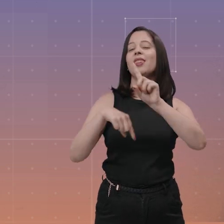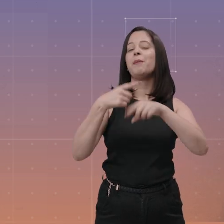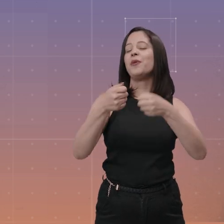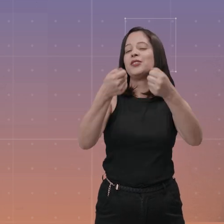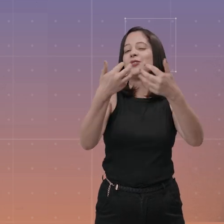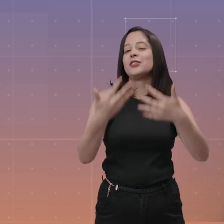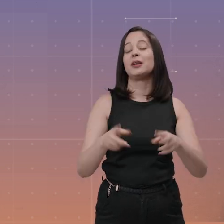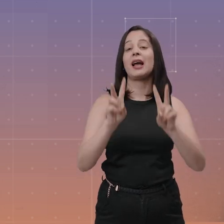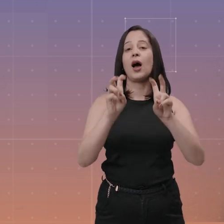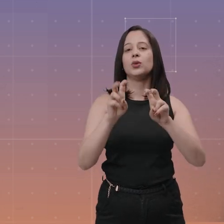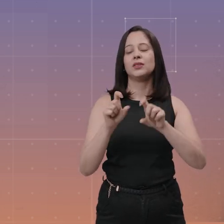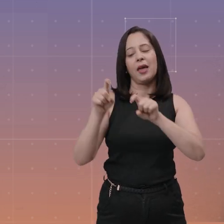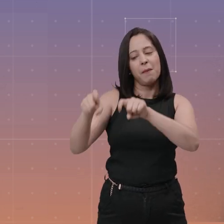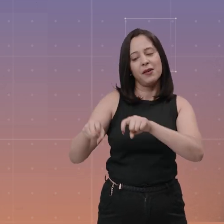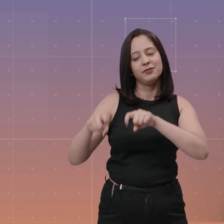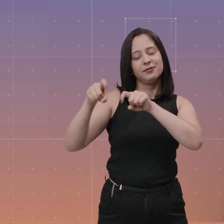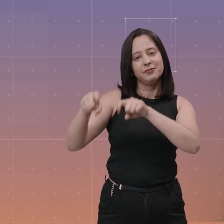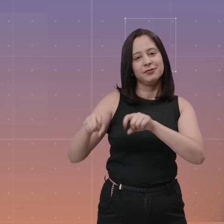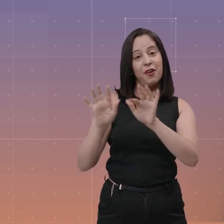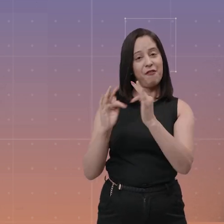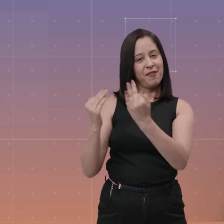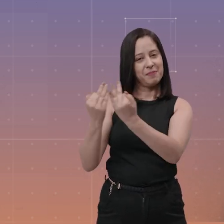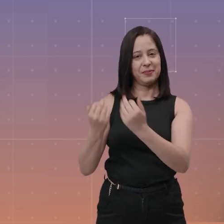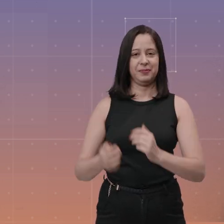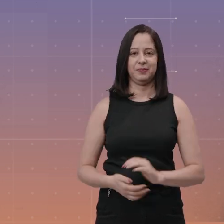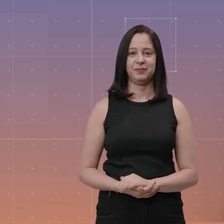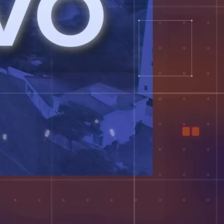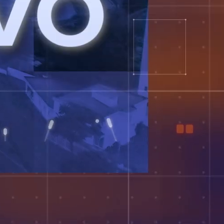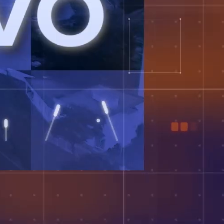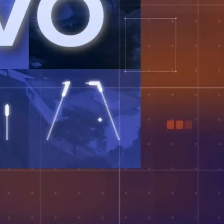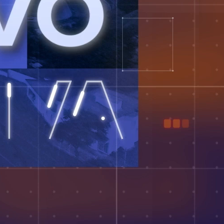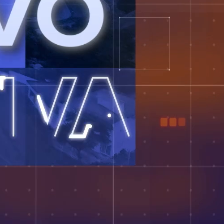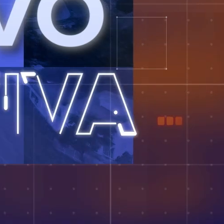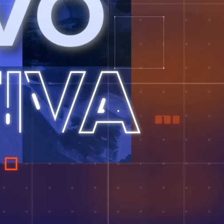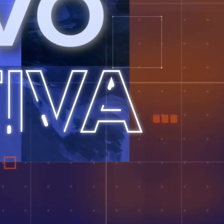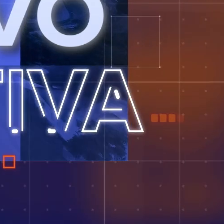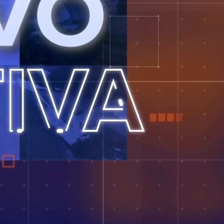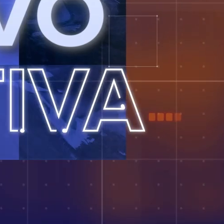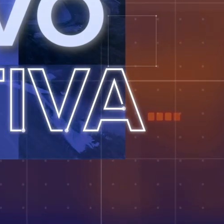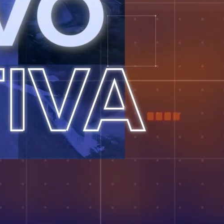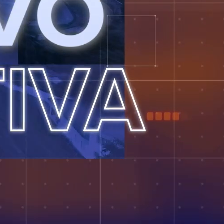Daqui a pouco a gente fala de agricultura familiar.